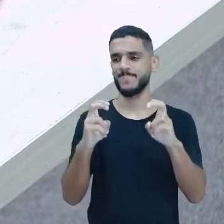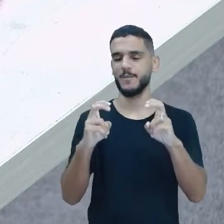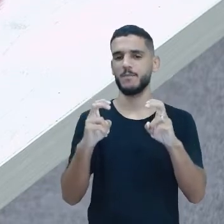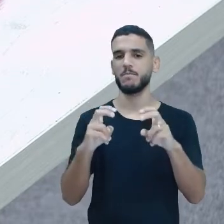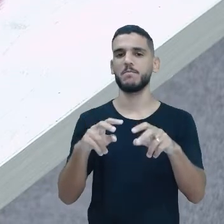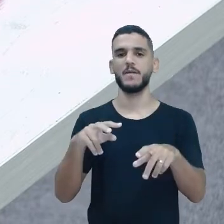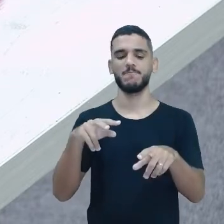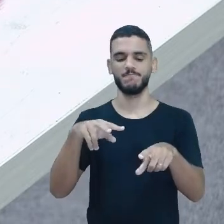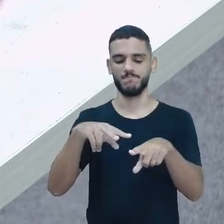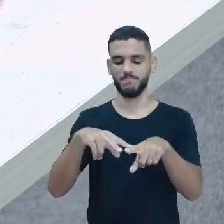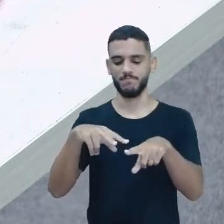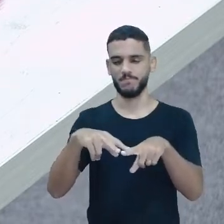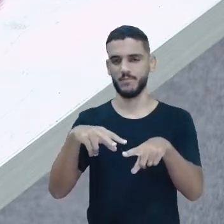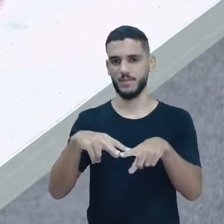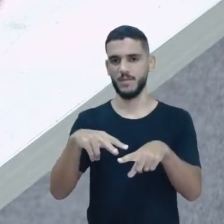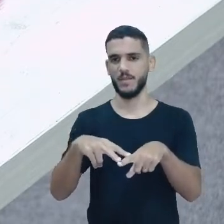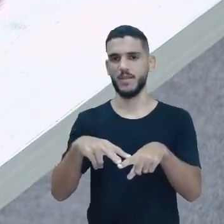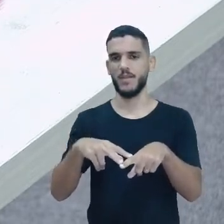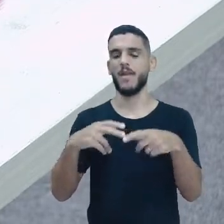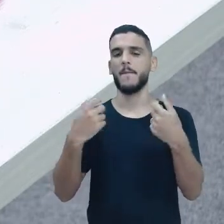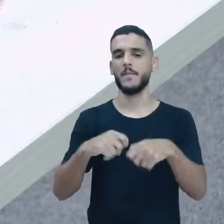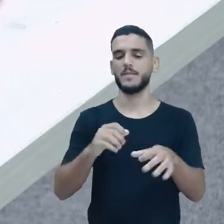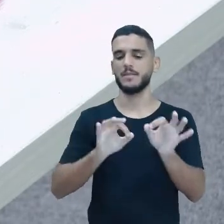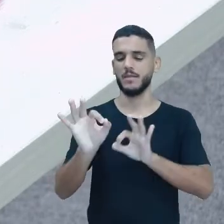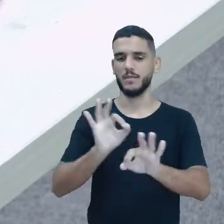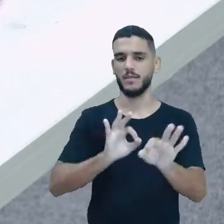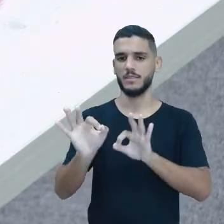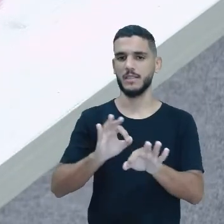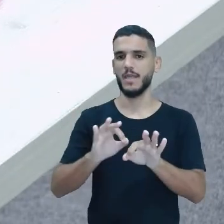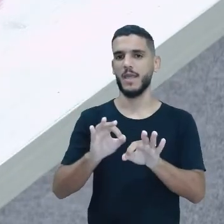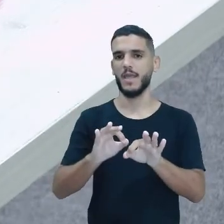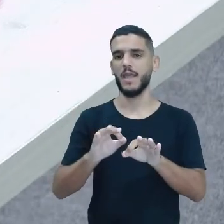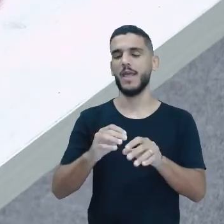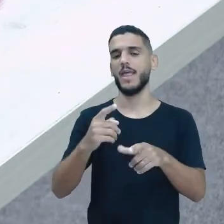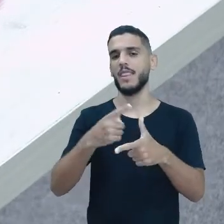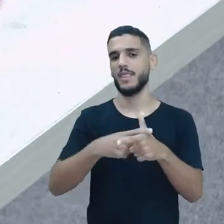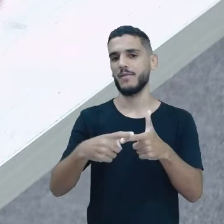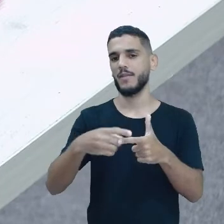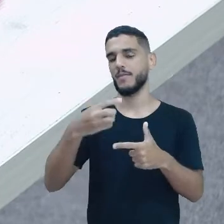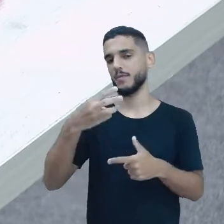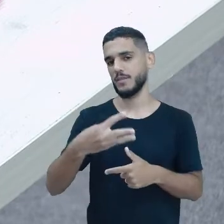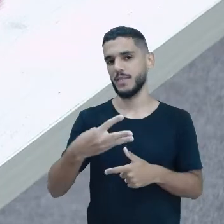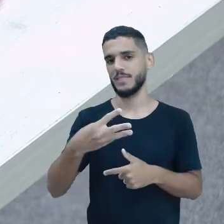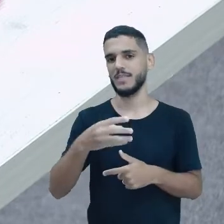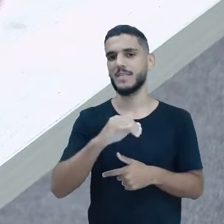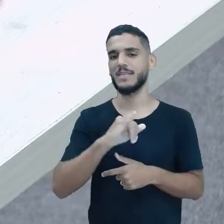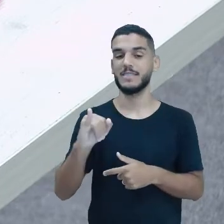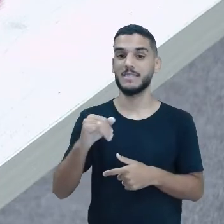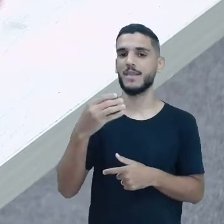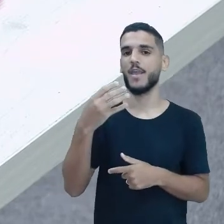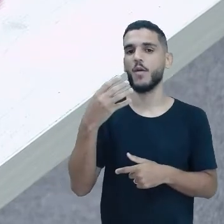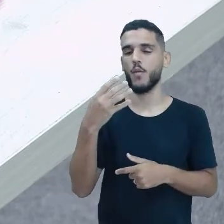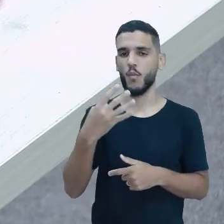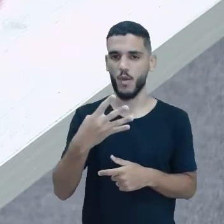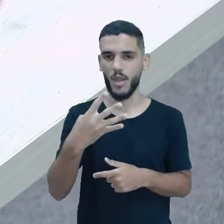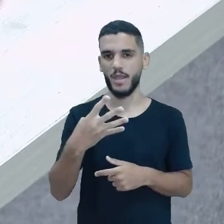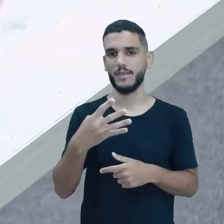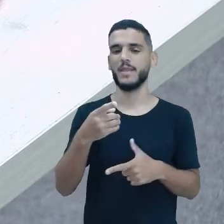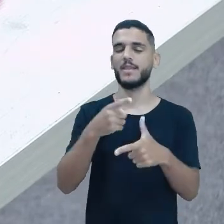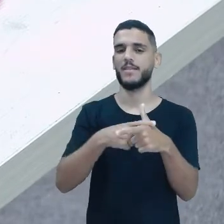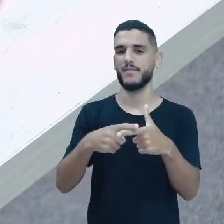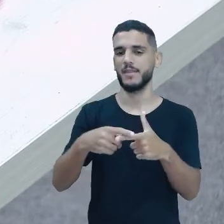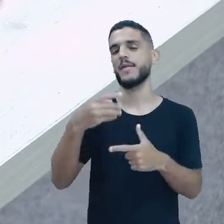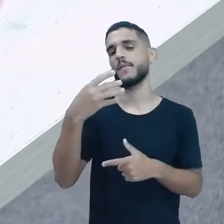essa divisão ela tem que ser feita aqui por 3, tá? Se fosse a quarta parte, eu iria dividir